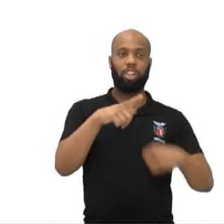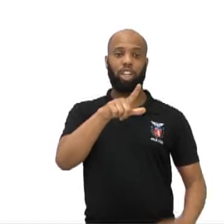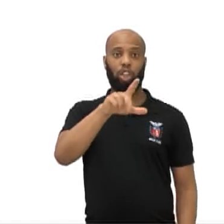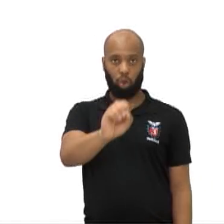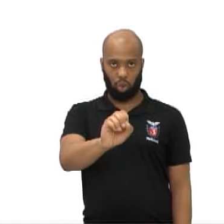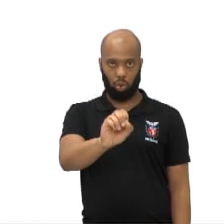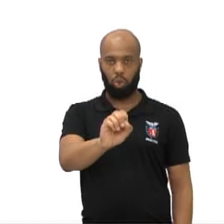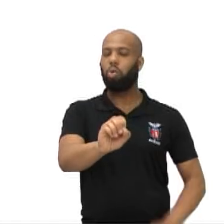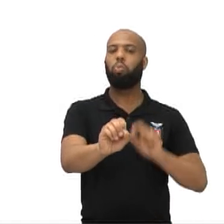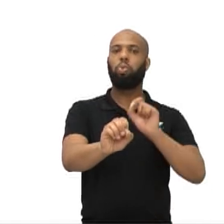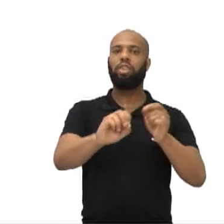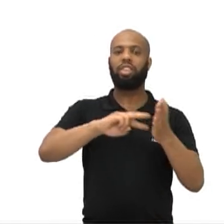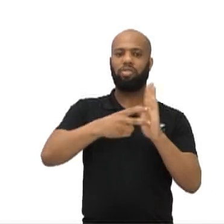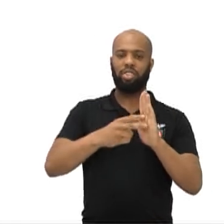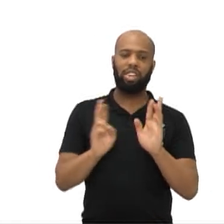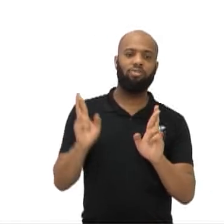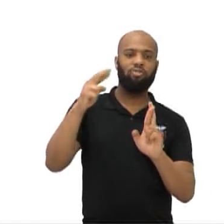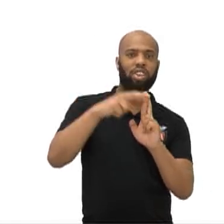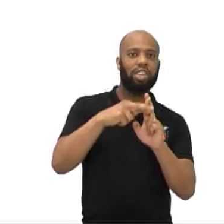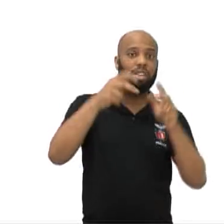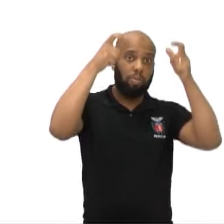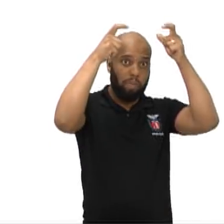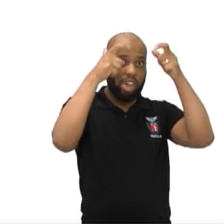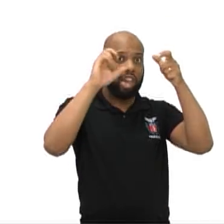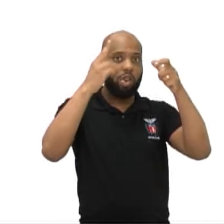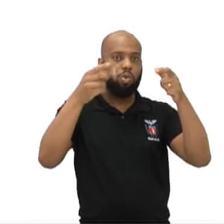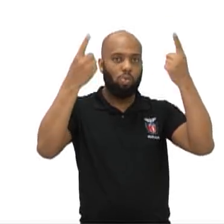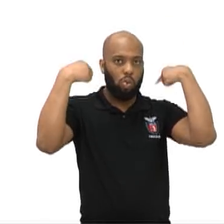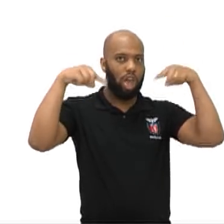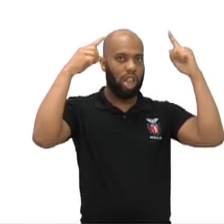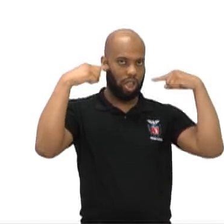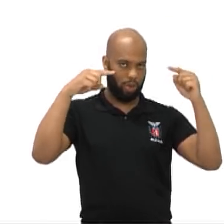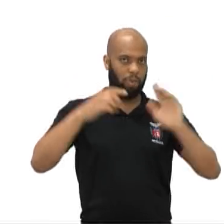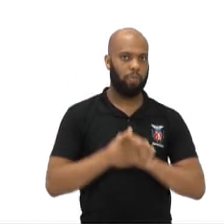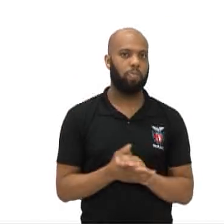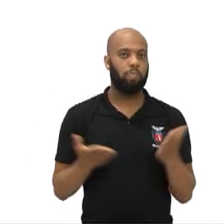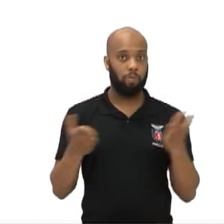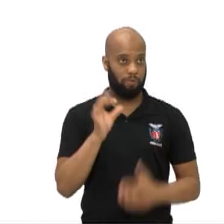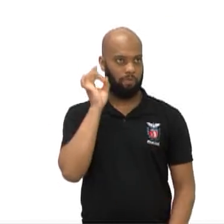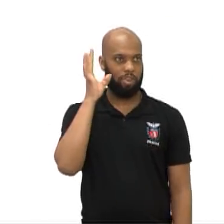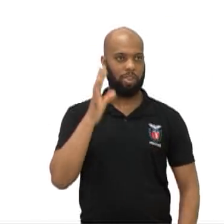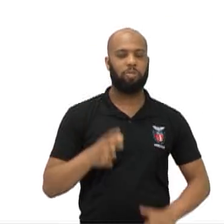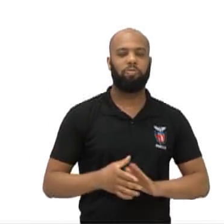se refere ao pequeno príncipe ou ao carneiro? Essa não está difícil.